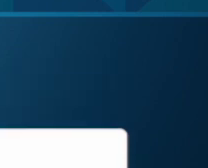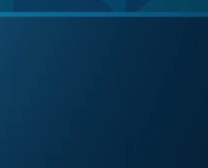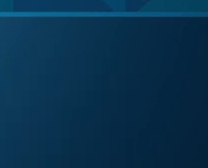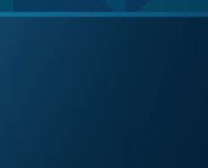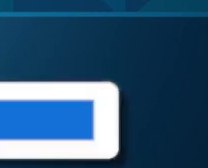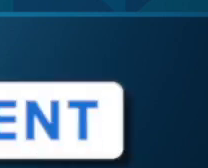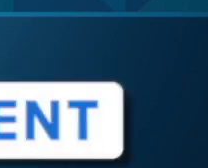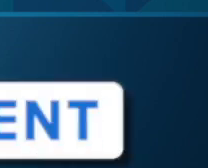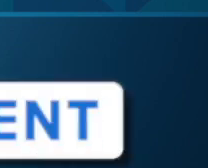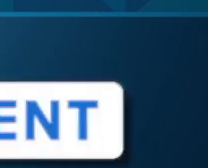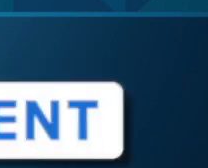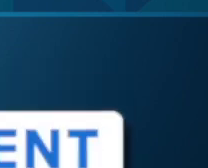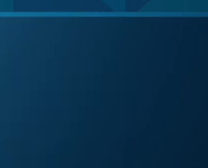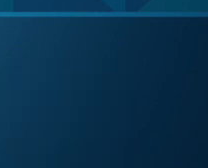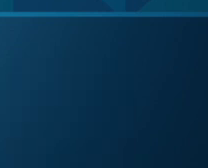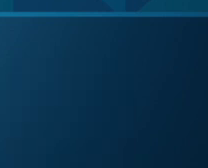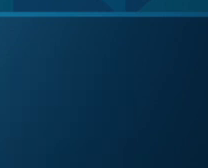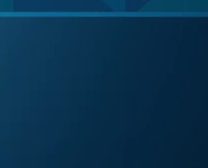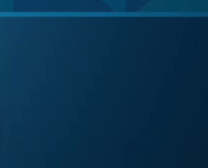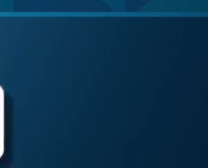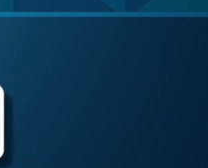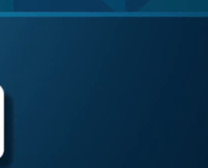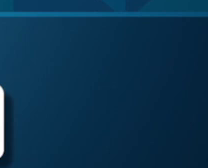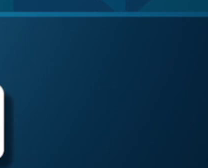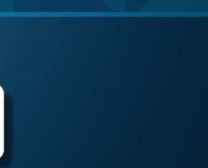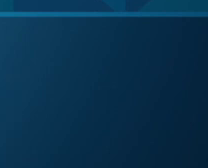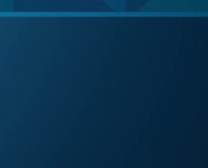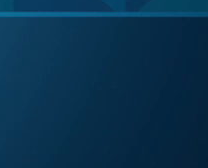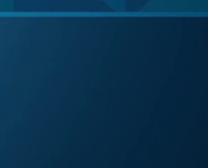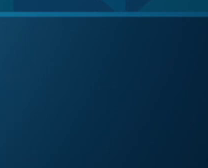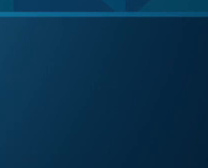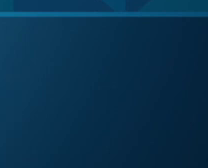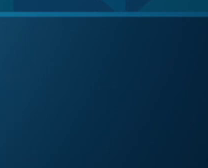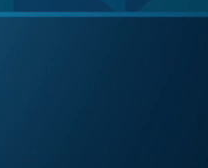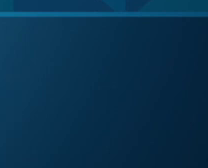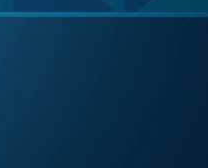notificação. Fo comentário, no fahetutan, va media social, siraseluk.